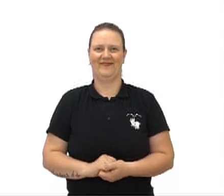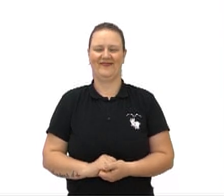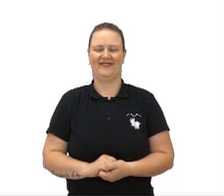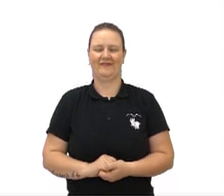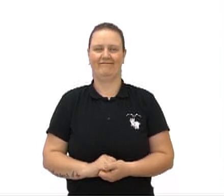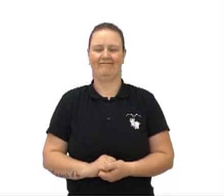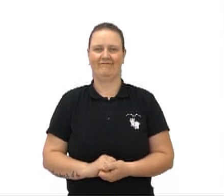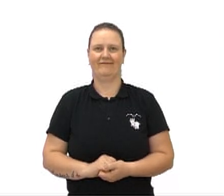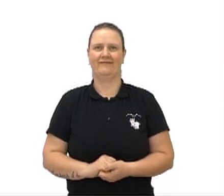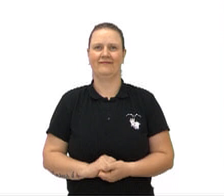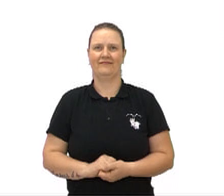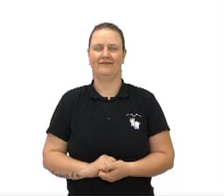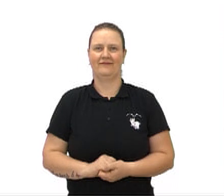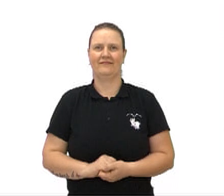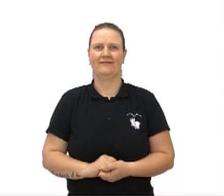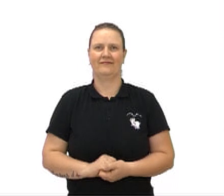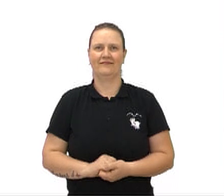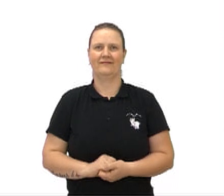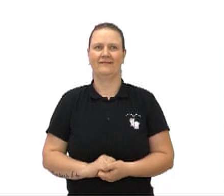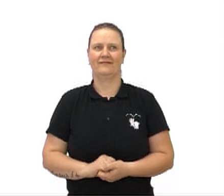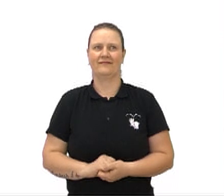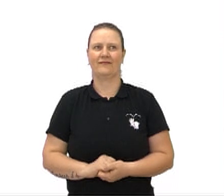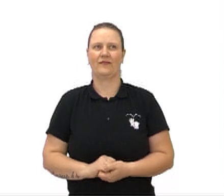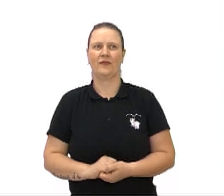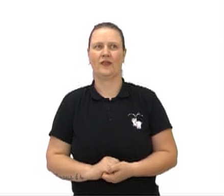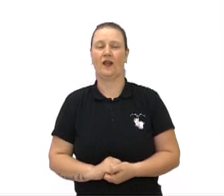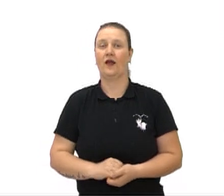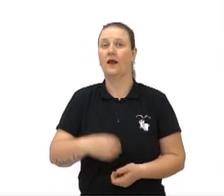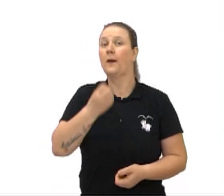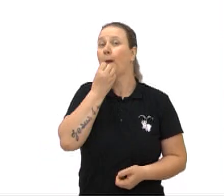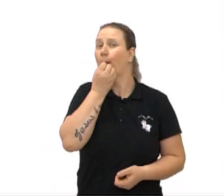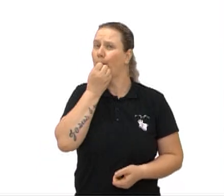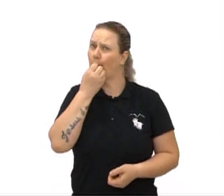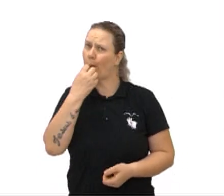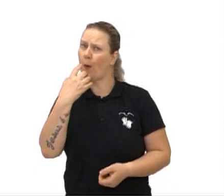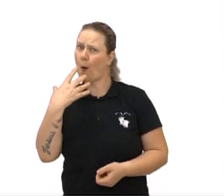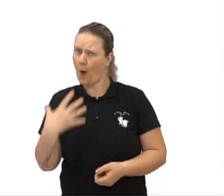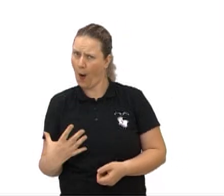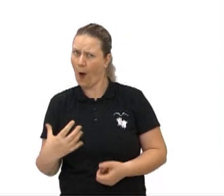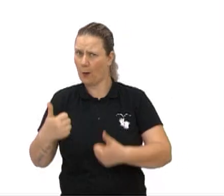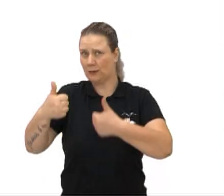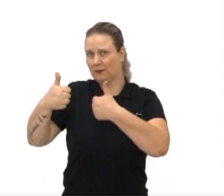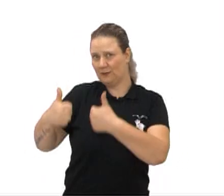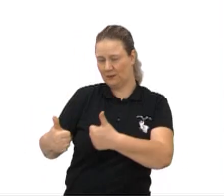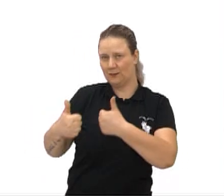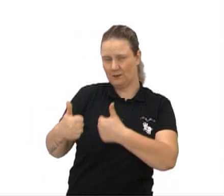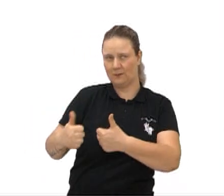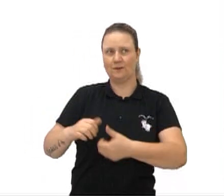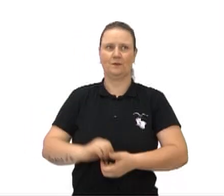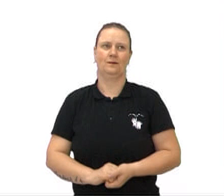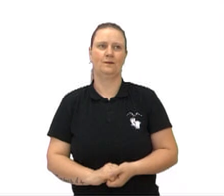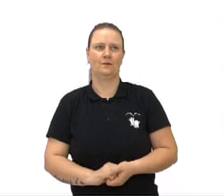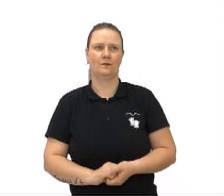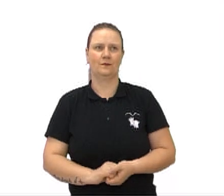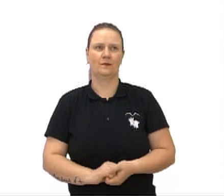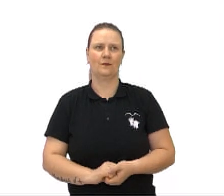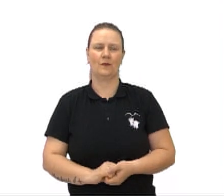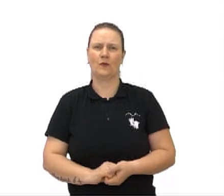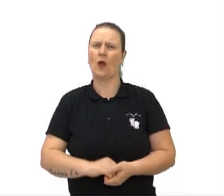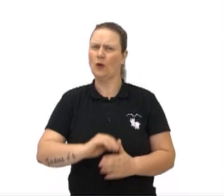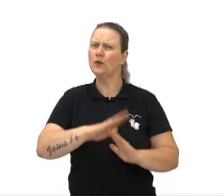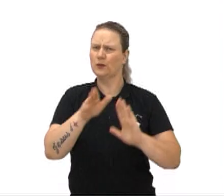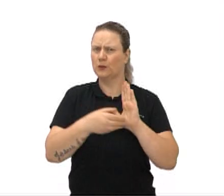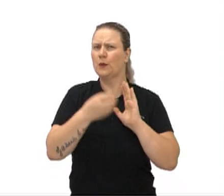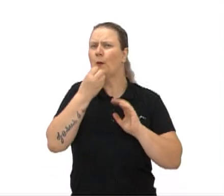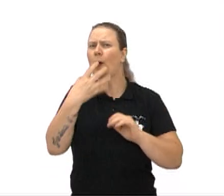cuentas? Que gusto verlo. Então, tem ali, boa, tudo bem? Que há é o que